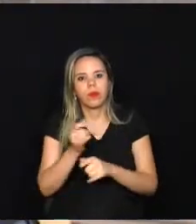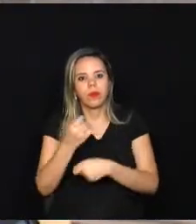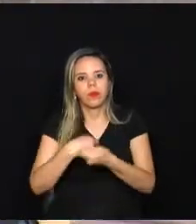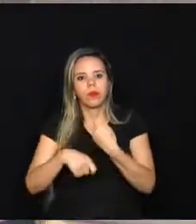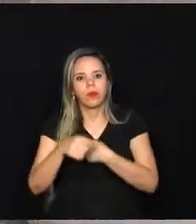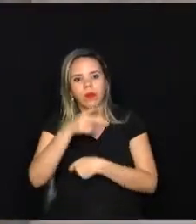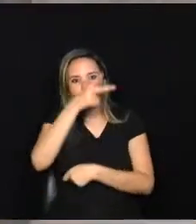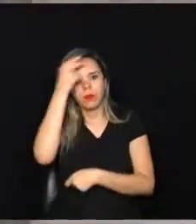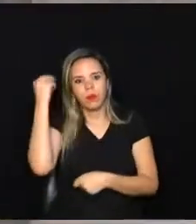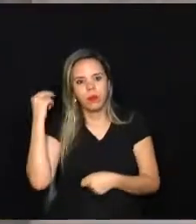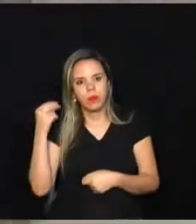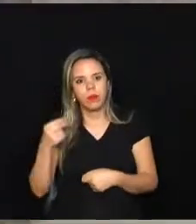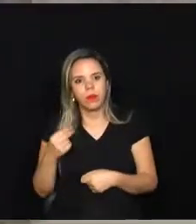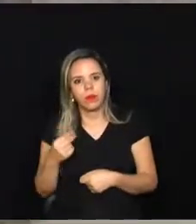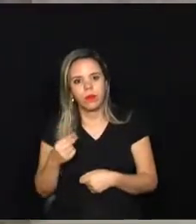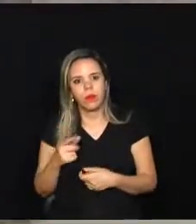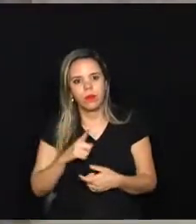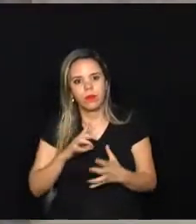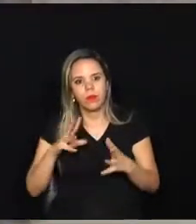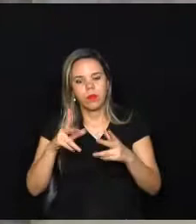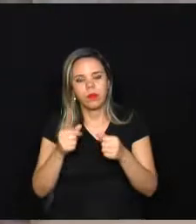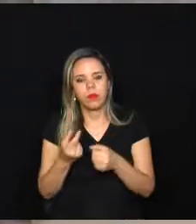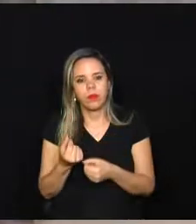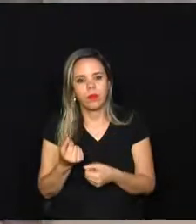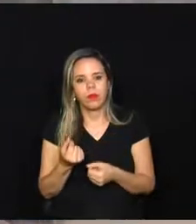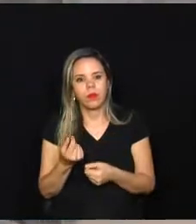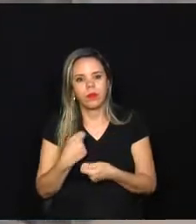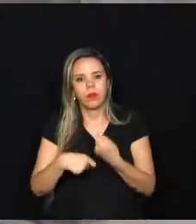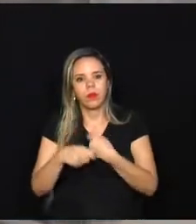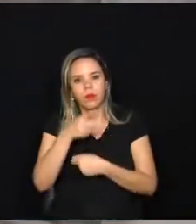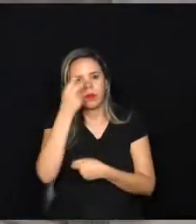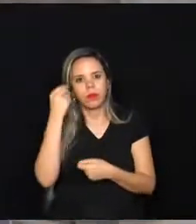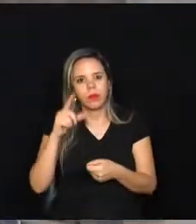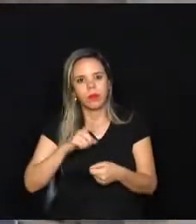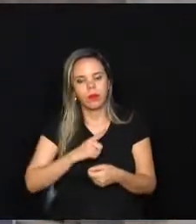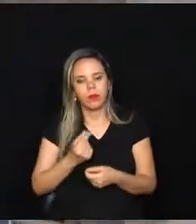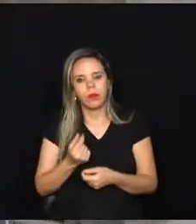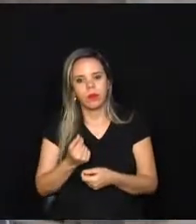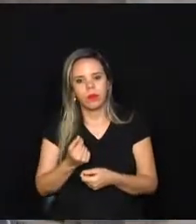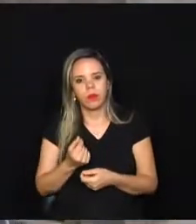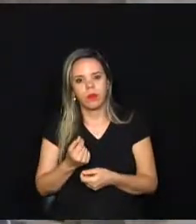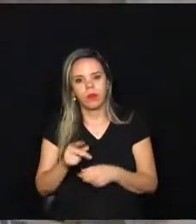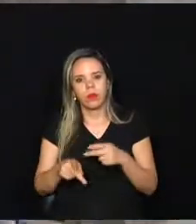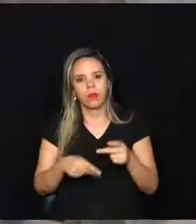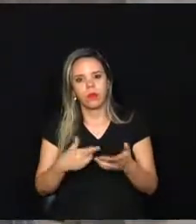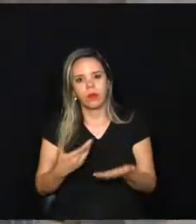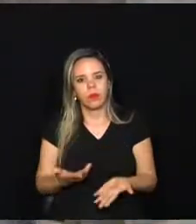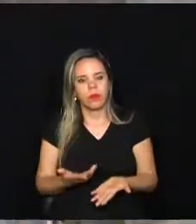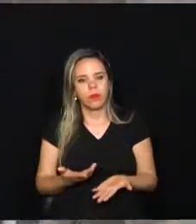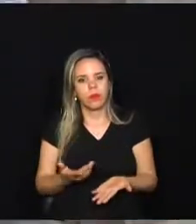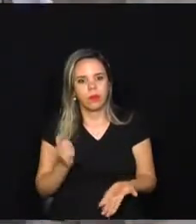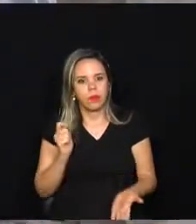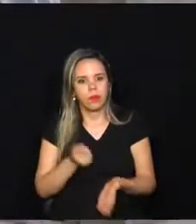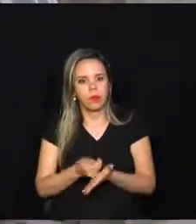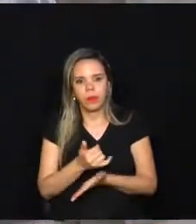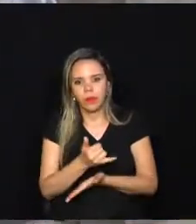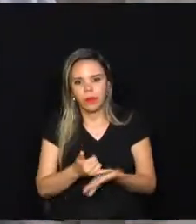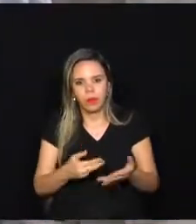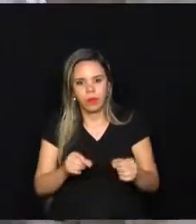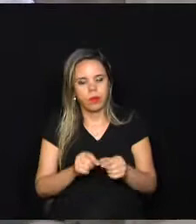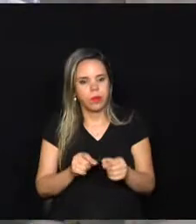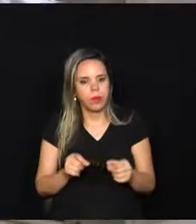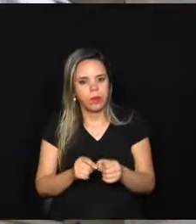administração pública, tendo em vista que todo o custo da administração pública é dinheiro do povo, pago por impostos,